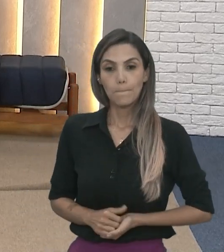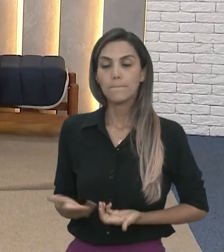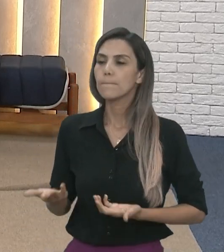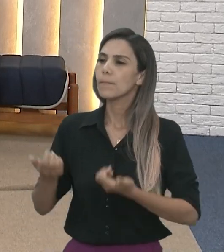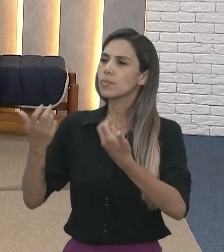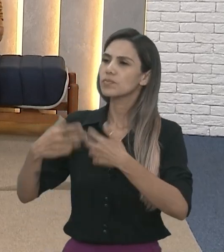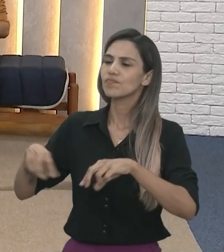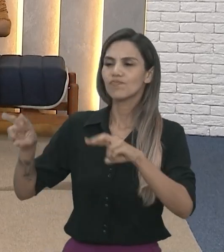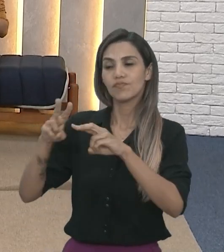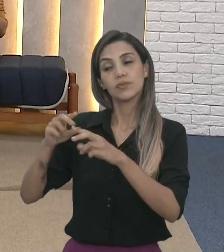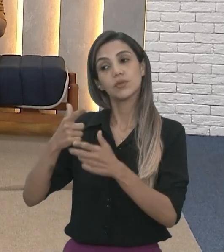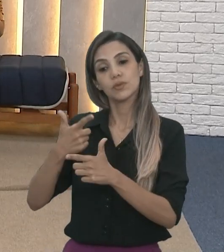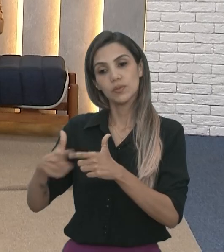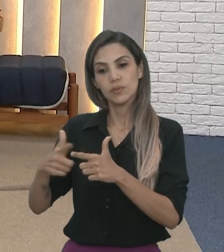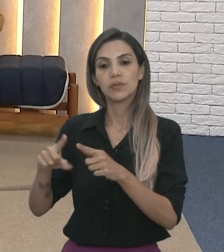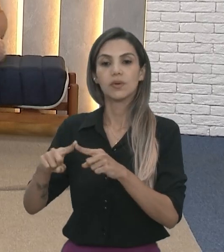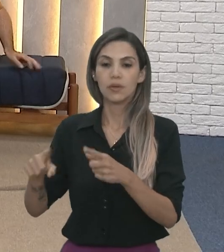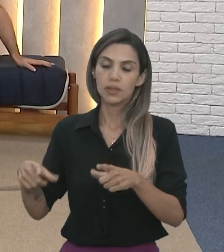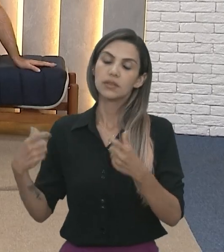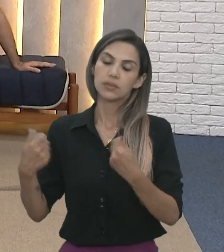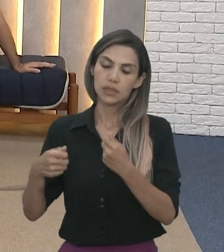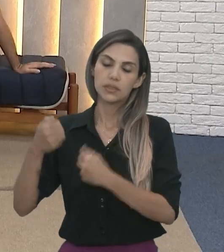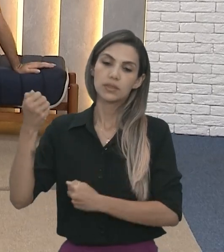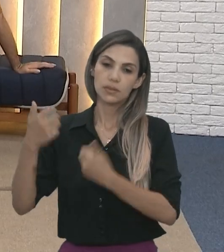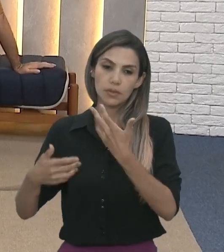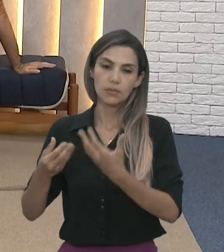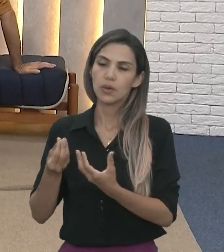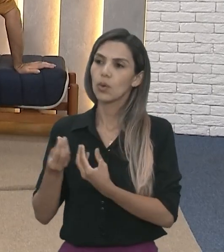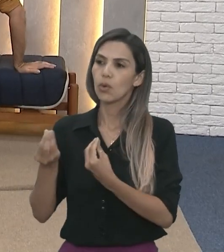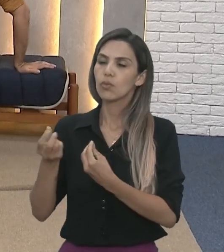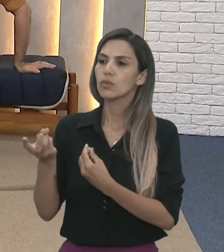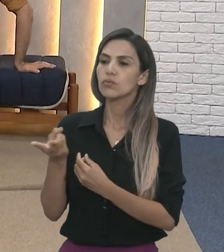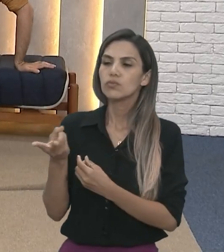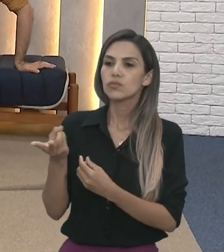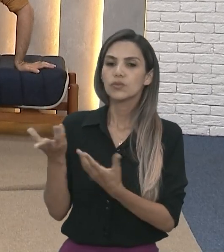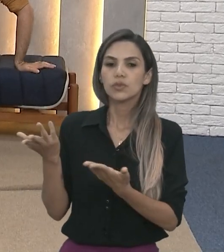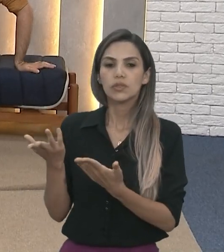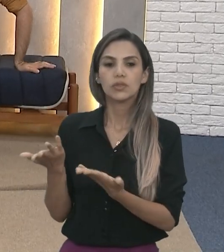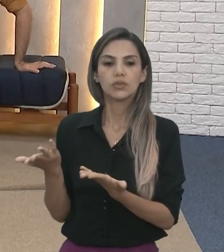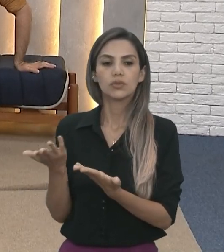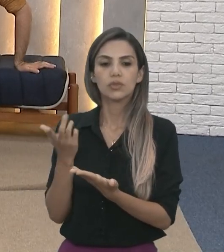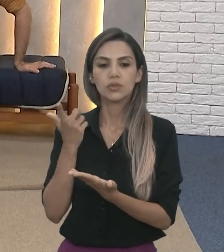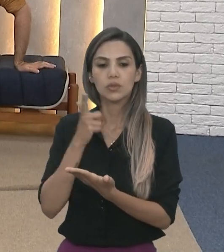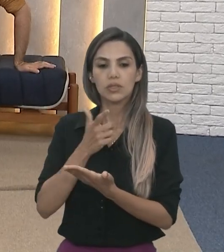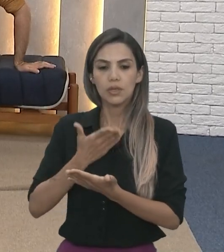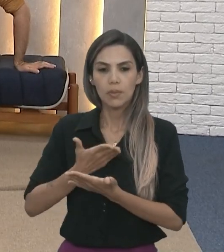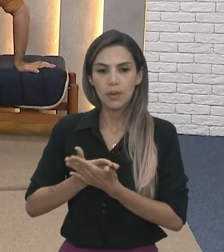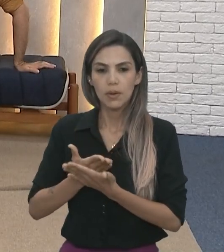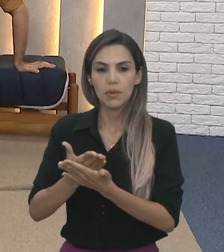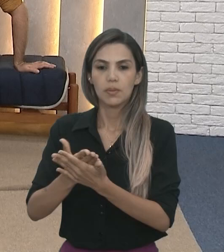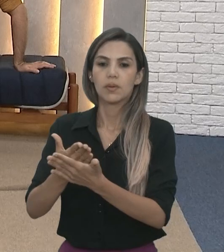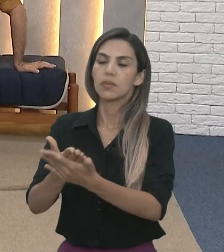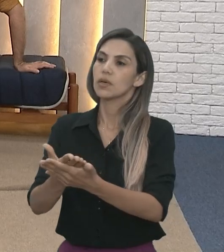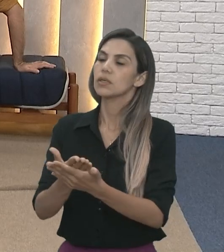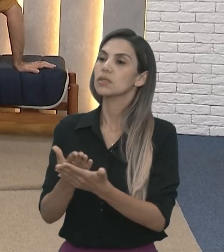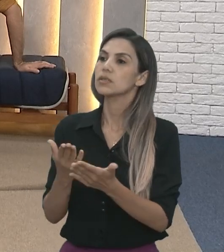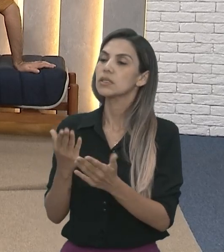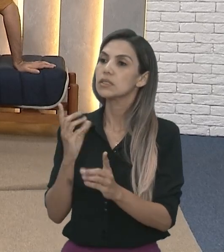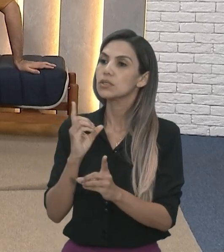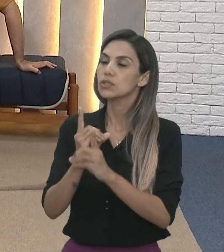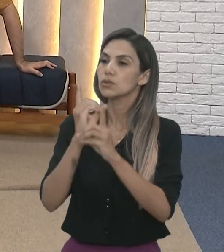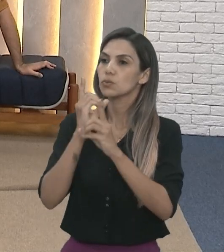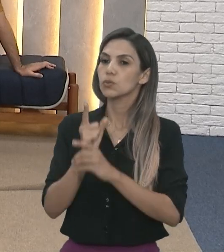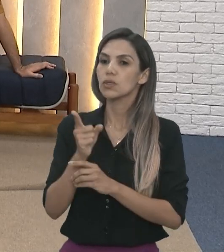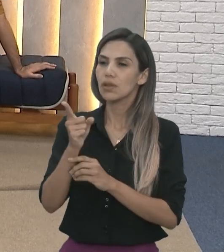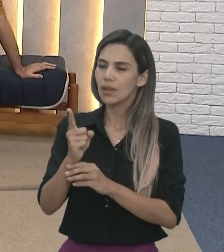um problema, mas que é necessário. Como que vocês chegaram, Poliana, nessa questão das marquises do